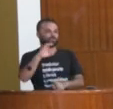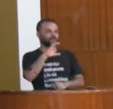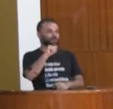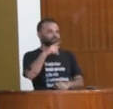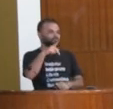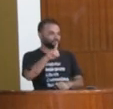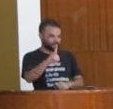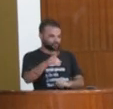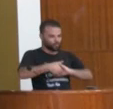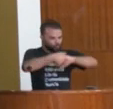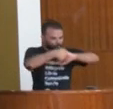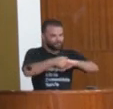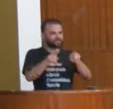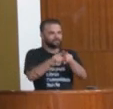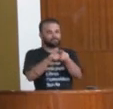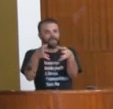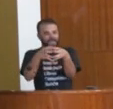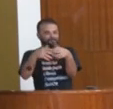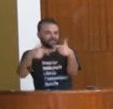sua equipe.